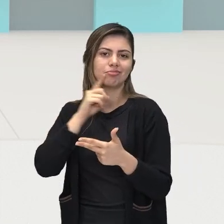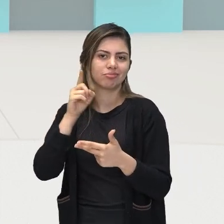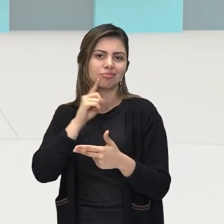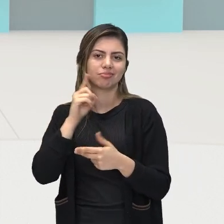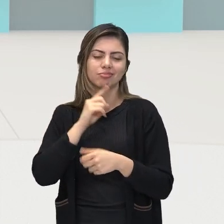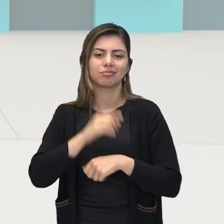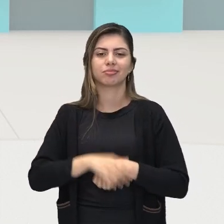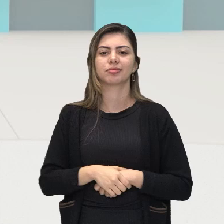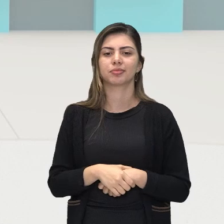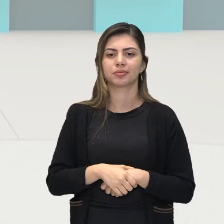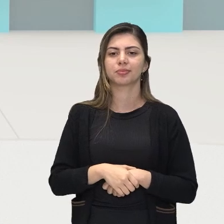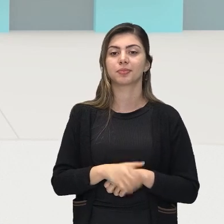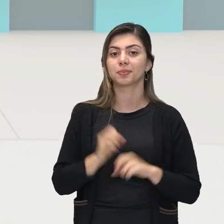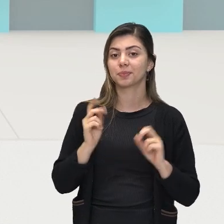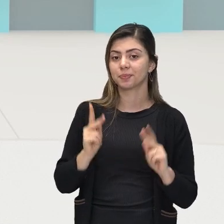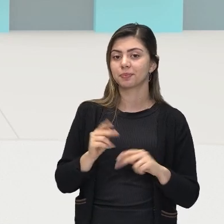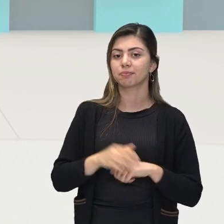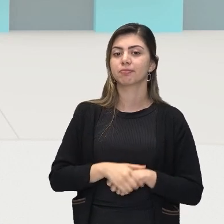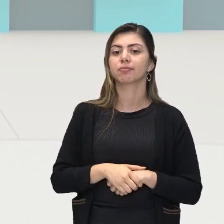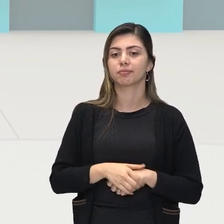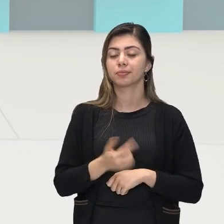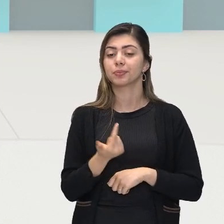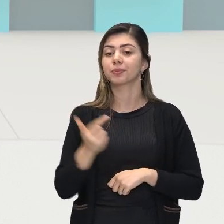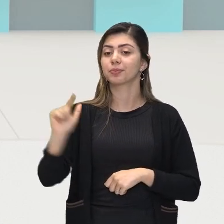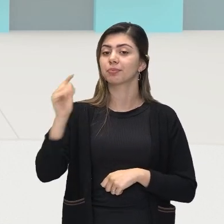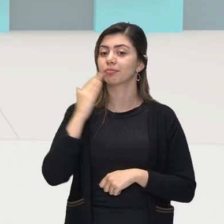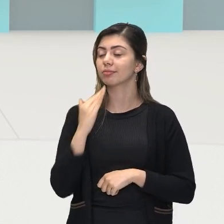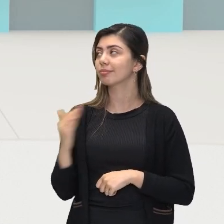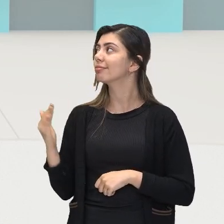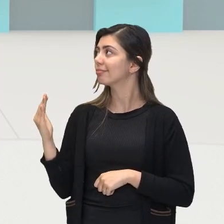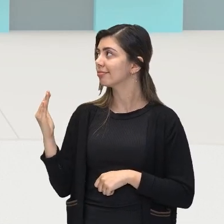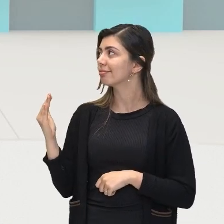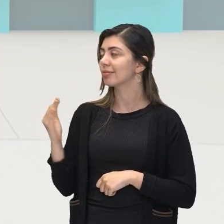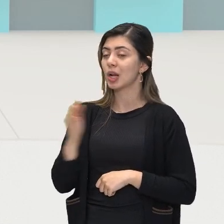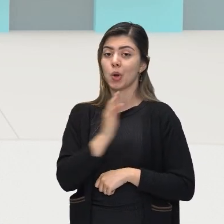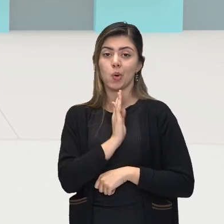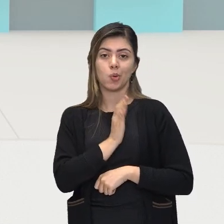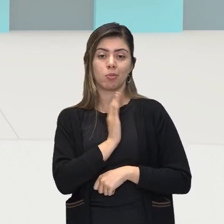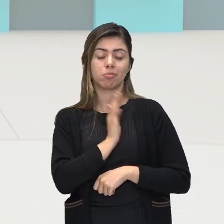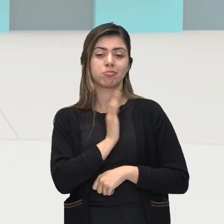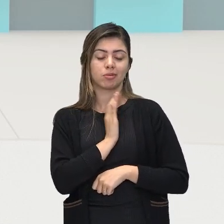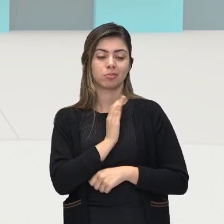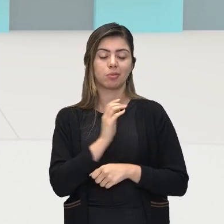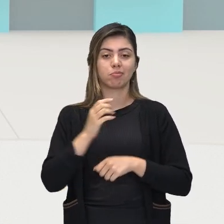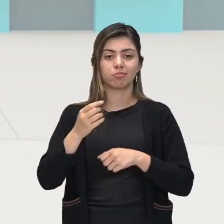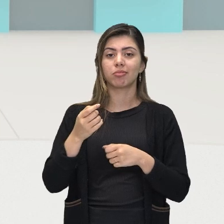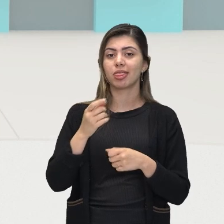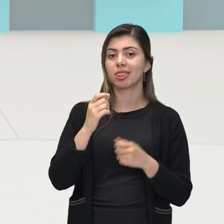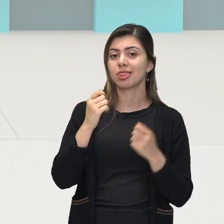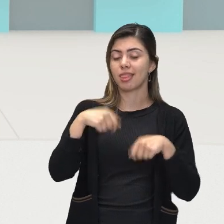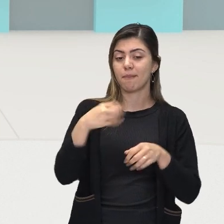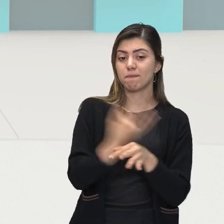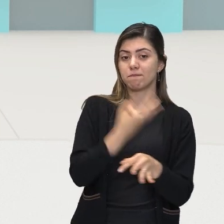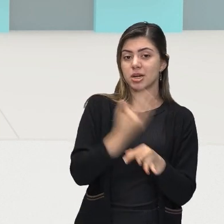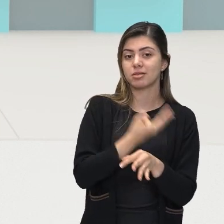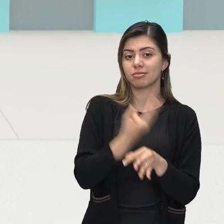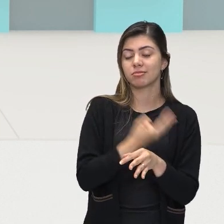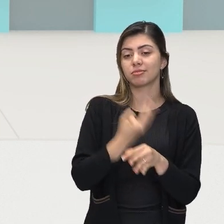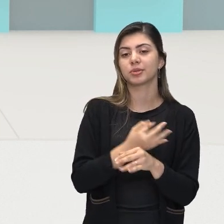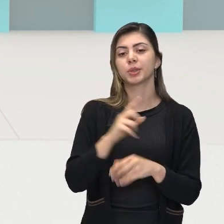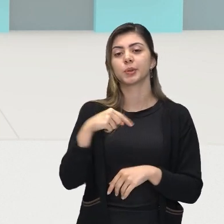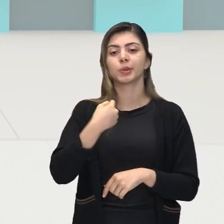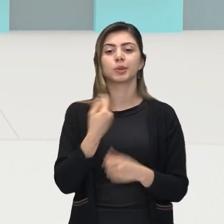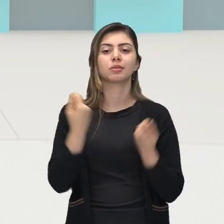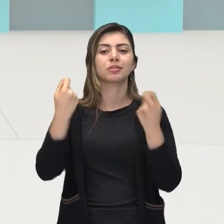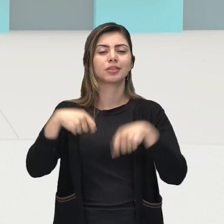nosso dia a dia, ok? E melhora da resistência cardiovascular também, que vai fazer com que a gente consiga